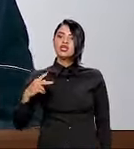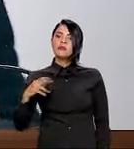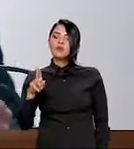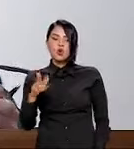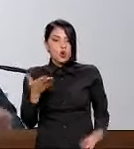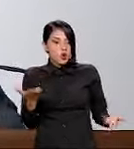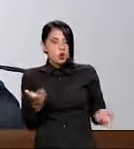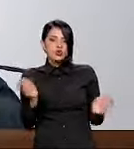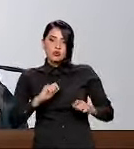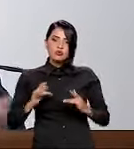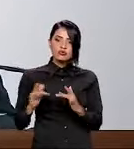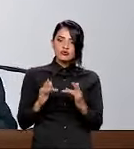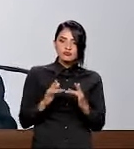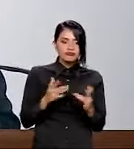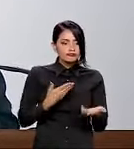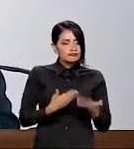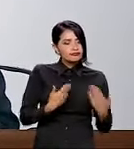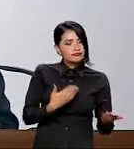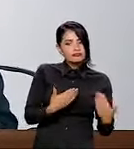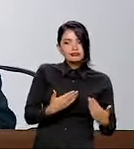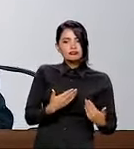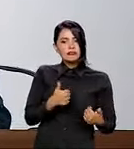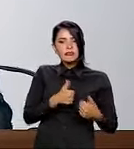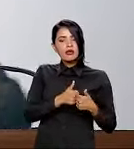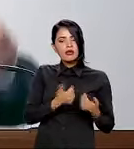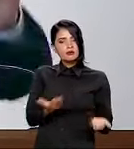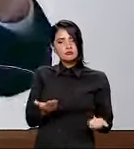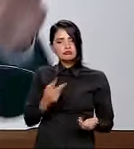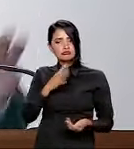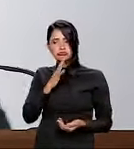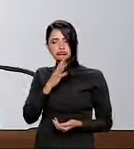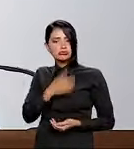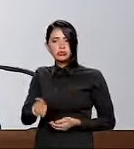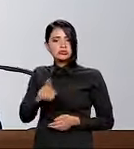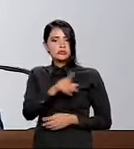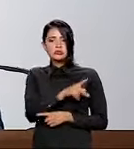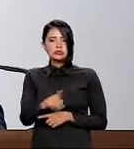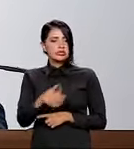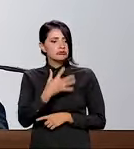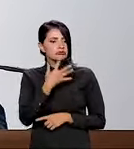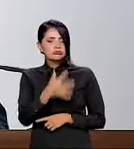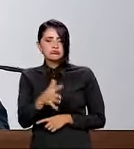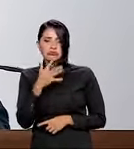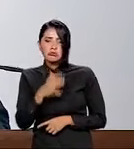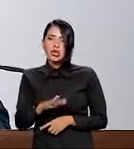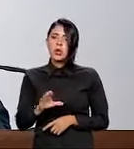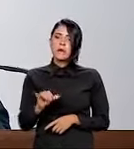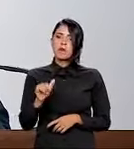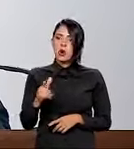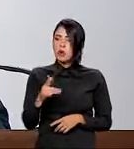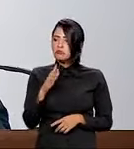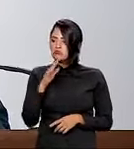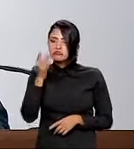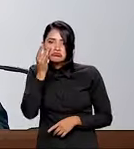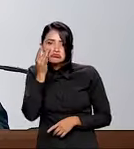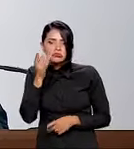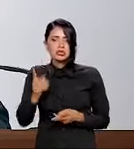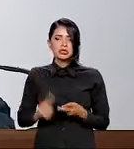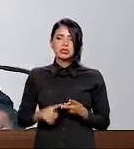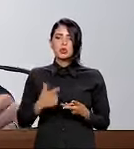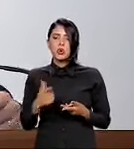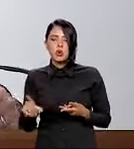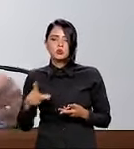foi que eu pude ter um contato mais perto com ele. Eu não conhecia vários presidentes, nem o Boric pessoalmente,